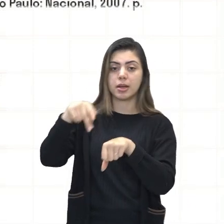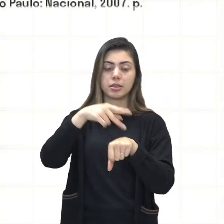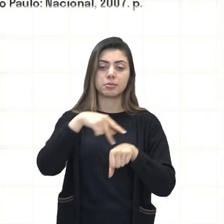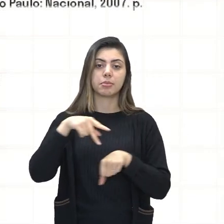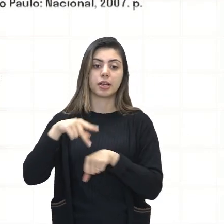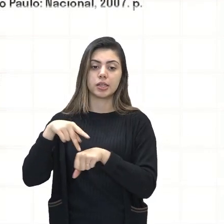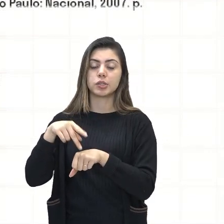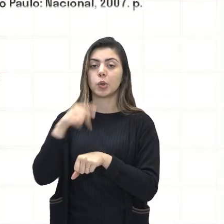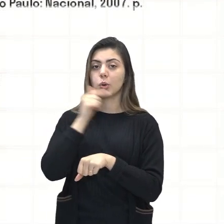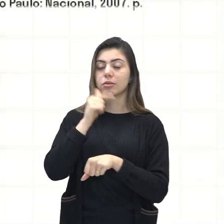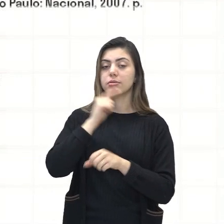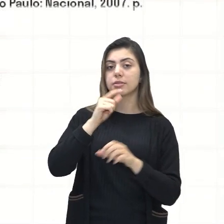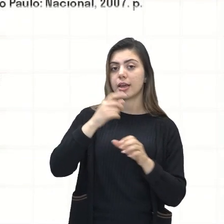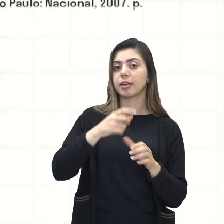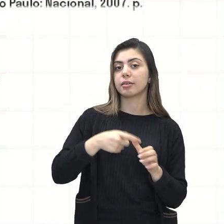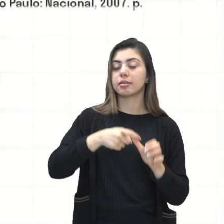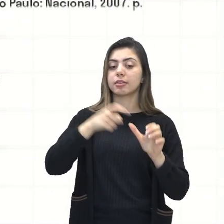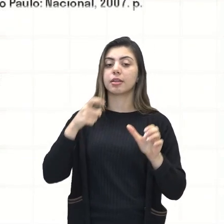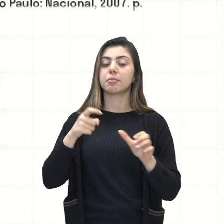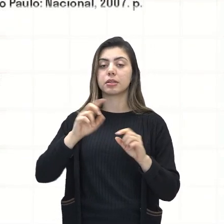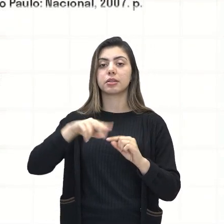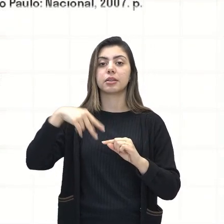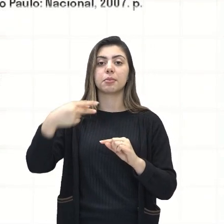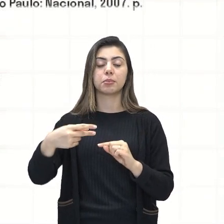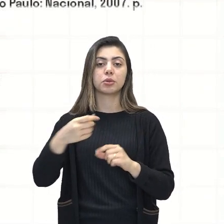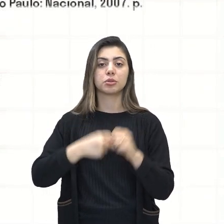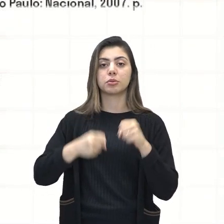vão conseguir o seu processo de independência depois de